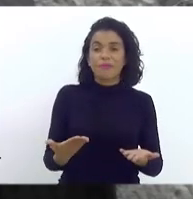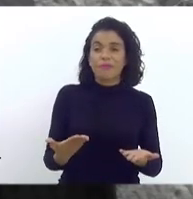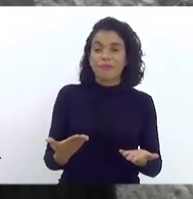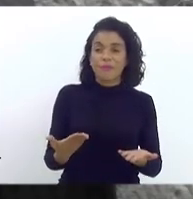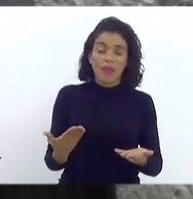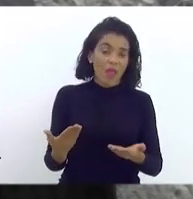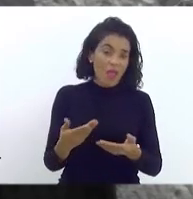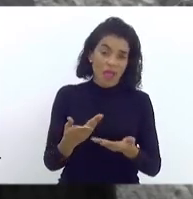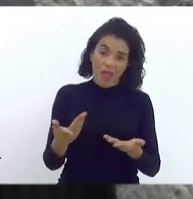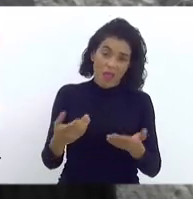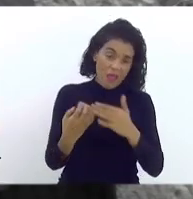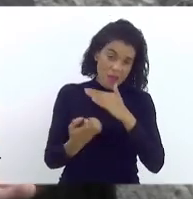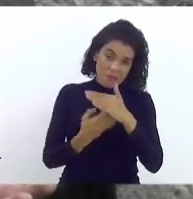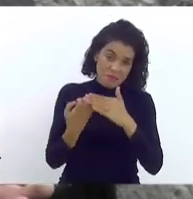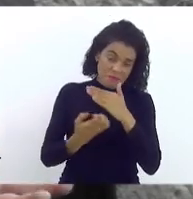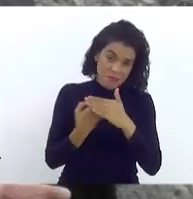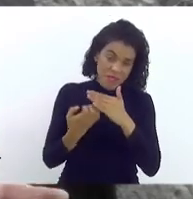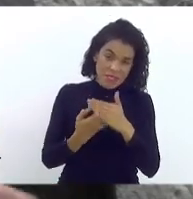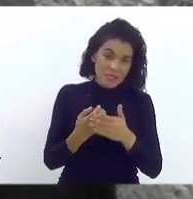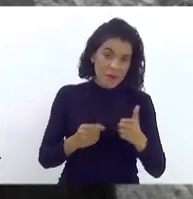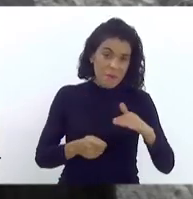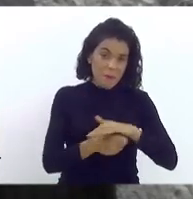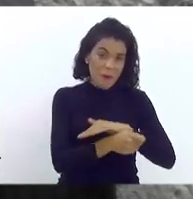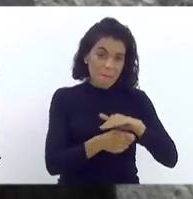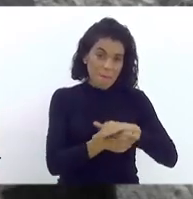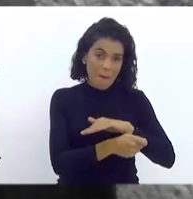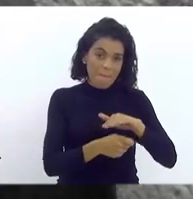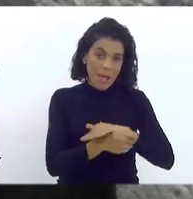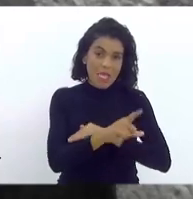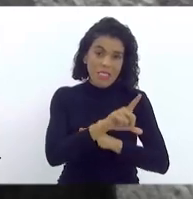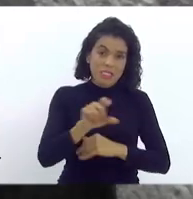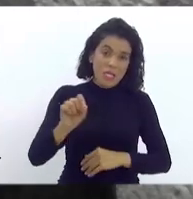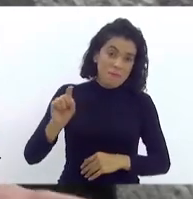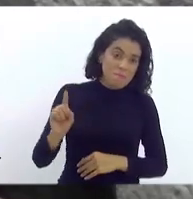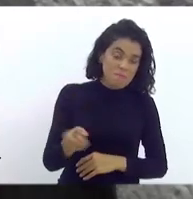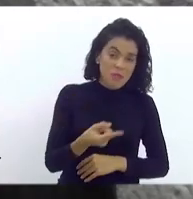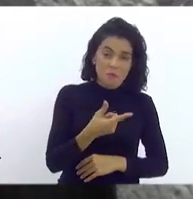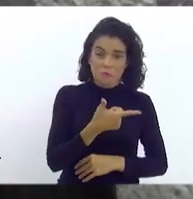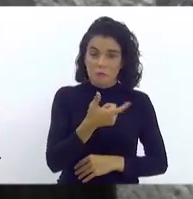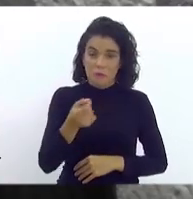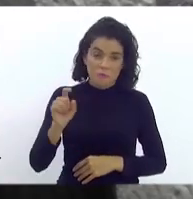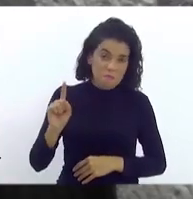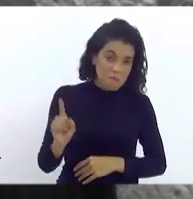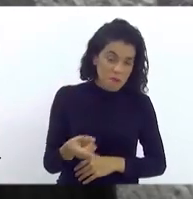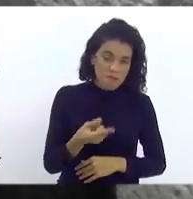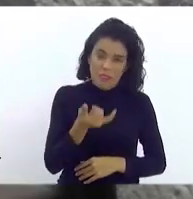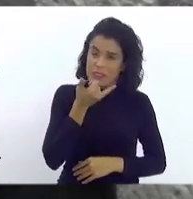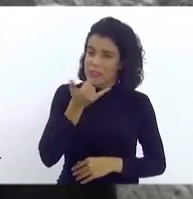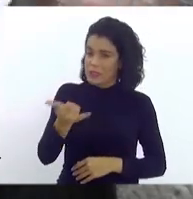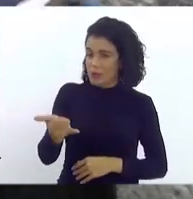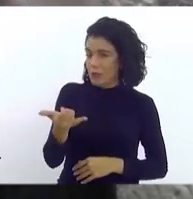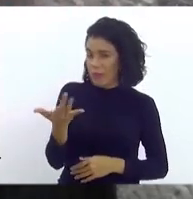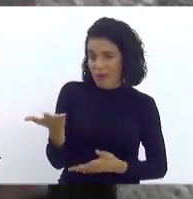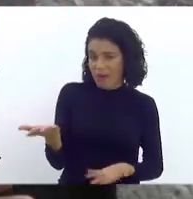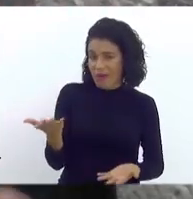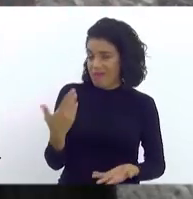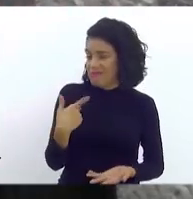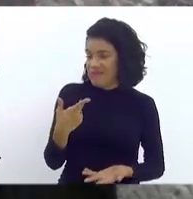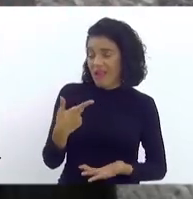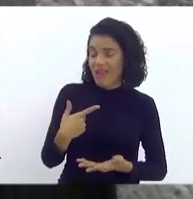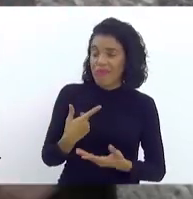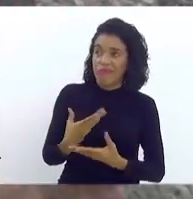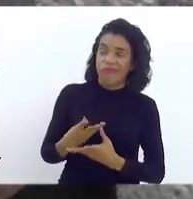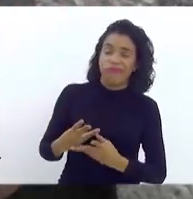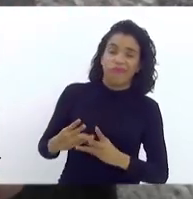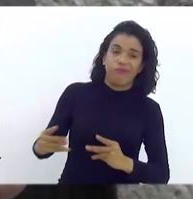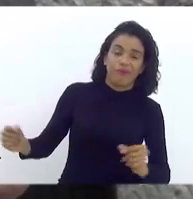É enorme. A empresa é um investimento grande, isso é coisa de 100 mil, 200 mil. Cara, desculpa até a expressão, mas aí sai na urina, vai embora. Mas